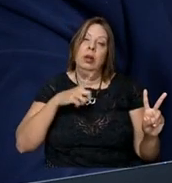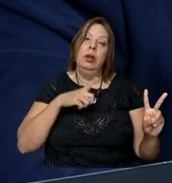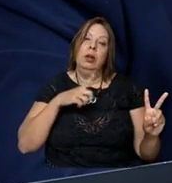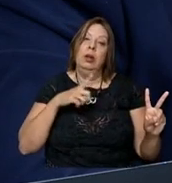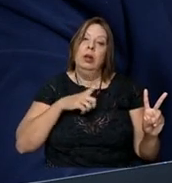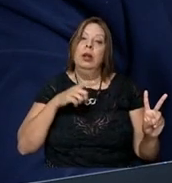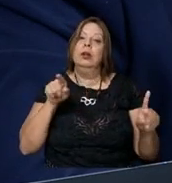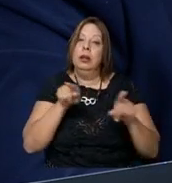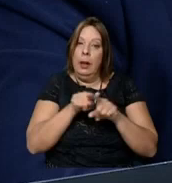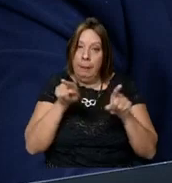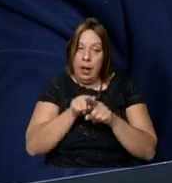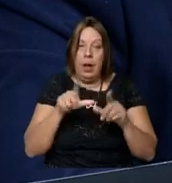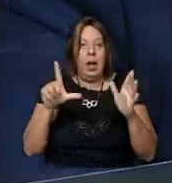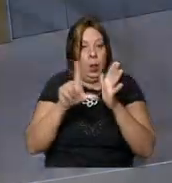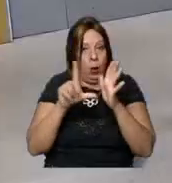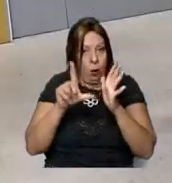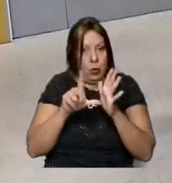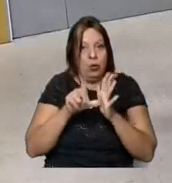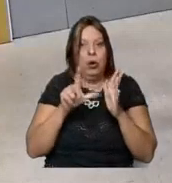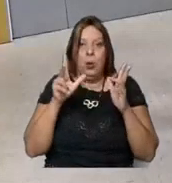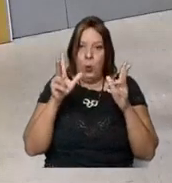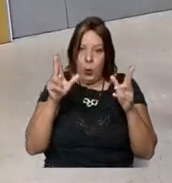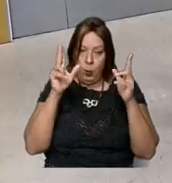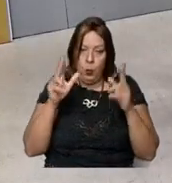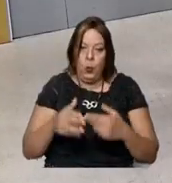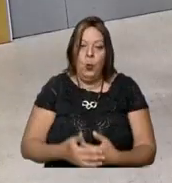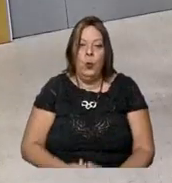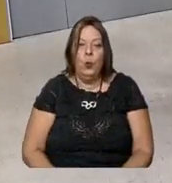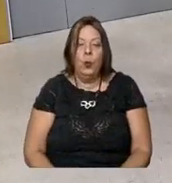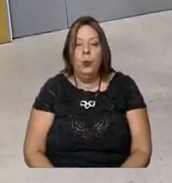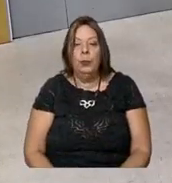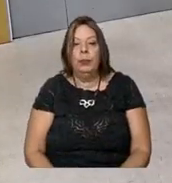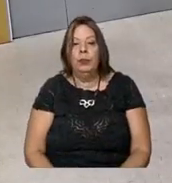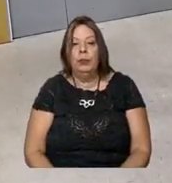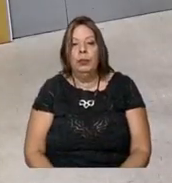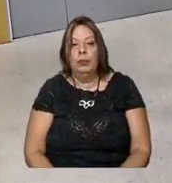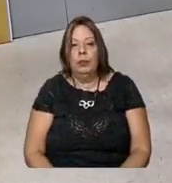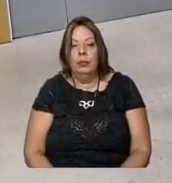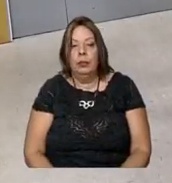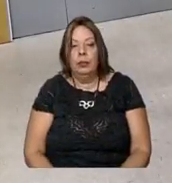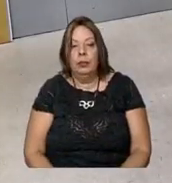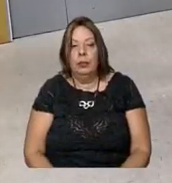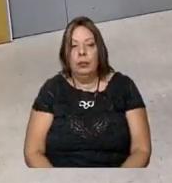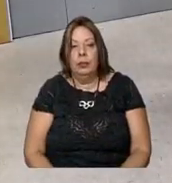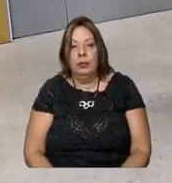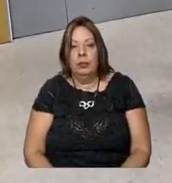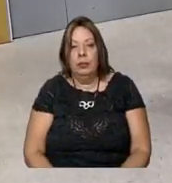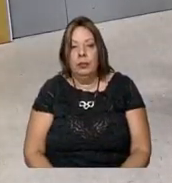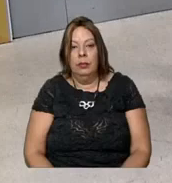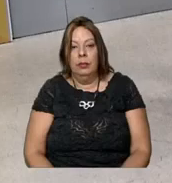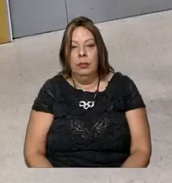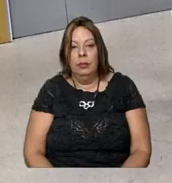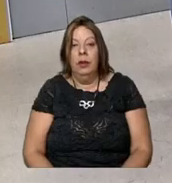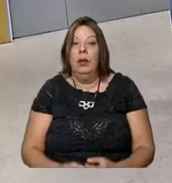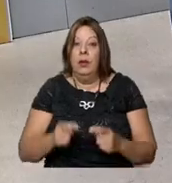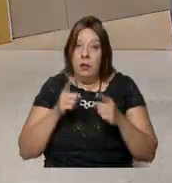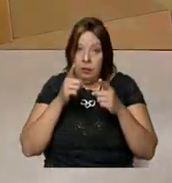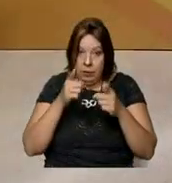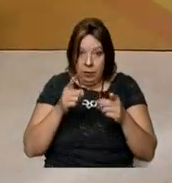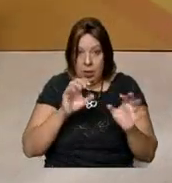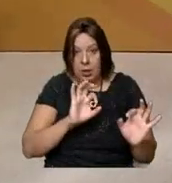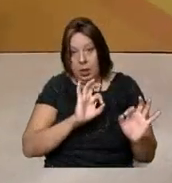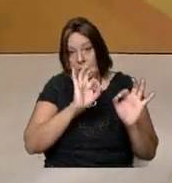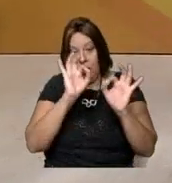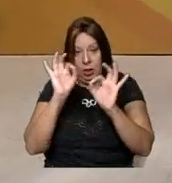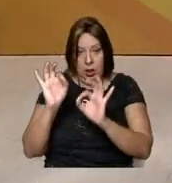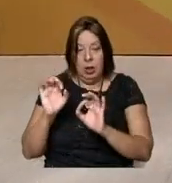escuro, né? Muito bacana. É isso mesmo, ó. E você também, se vocês estão aí assistindo, você